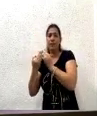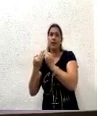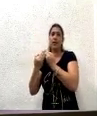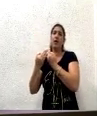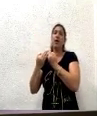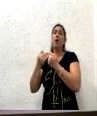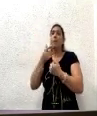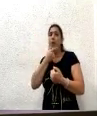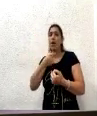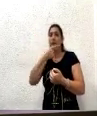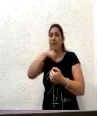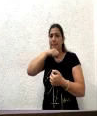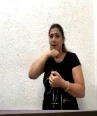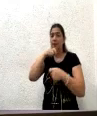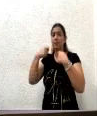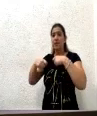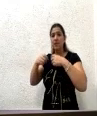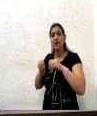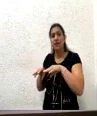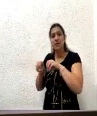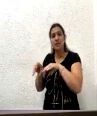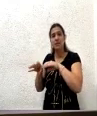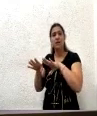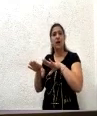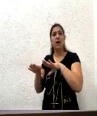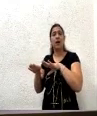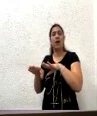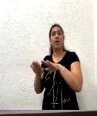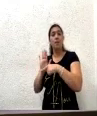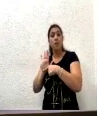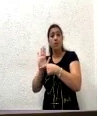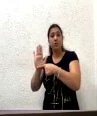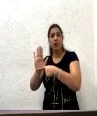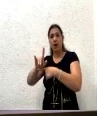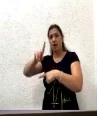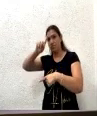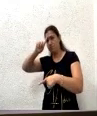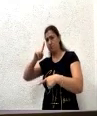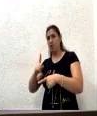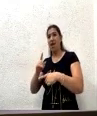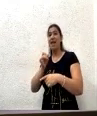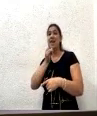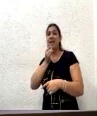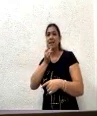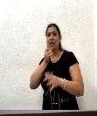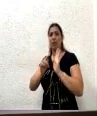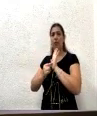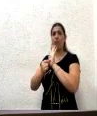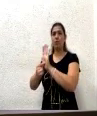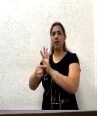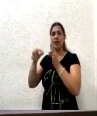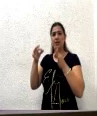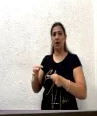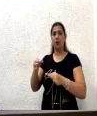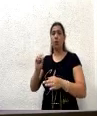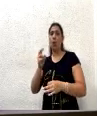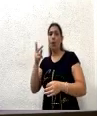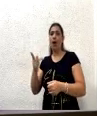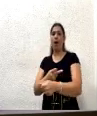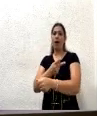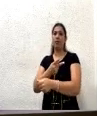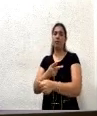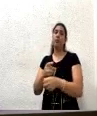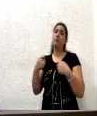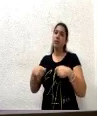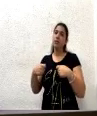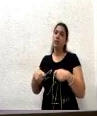se prevalecer como autoridade dentro de casa. Além de tem que ser o exemplo e tem que mostrar o que é certo e o que é errado. Não